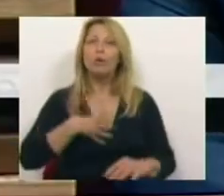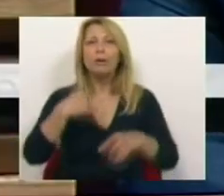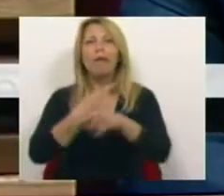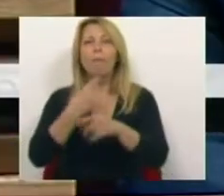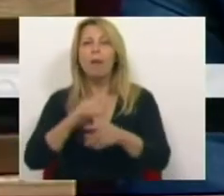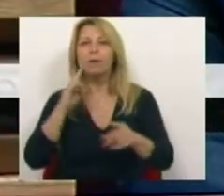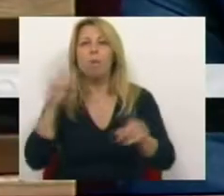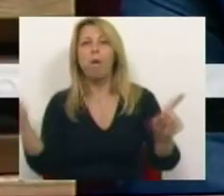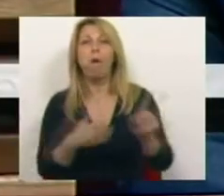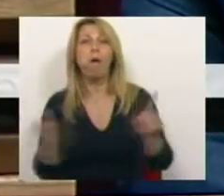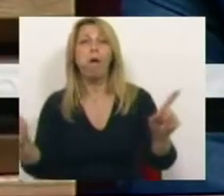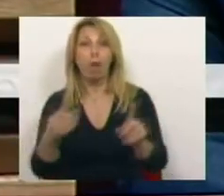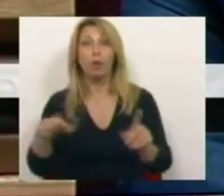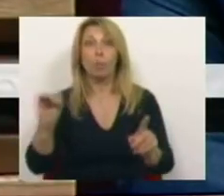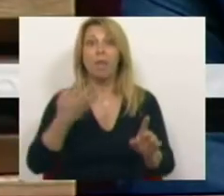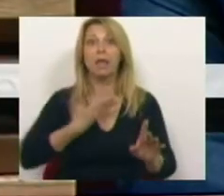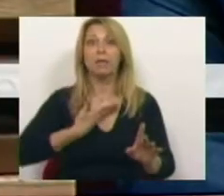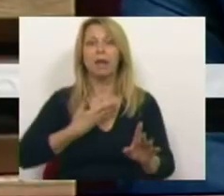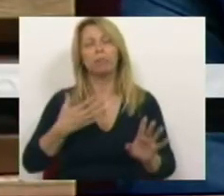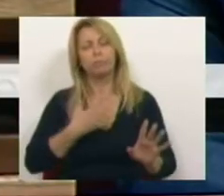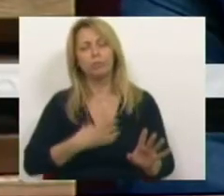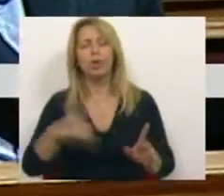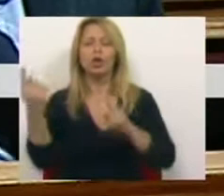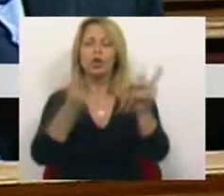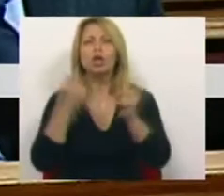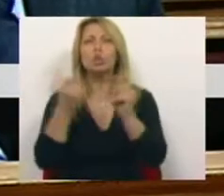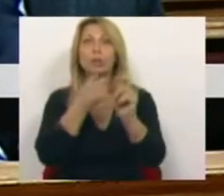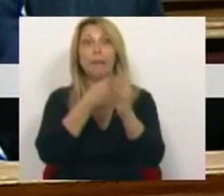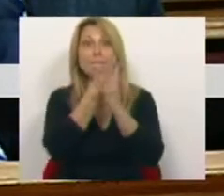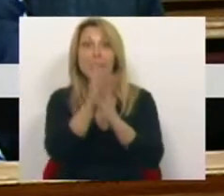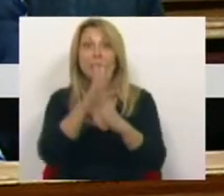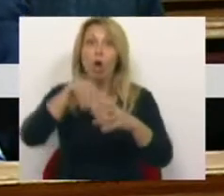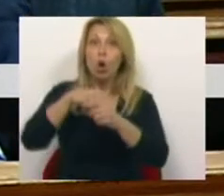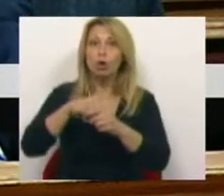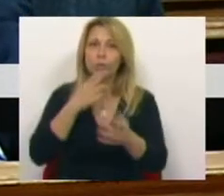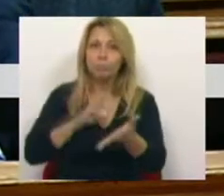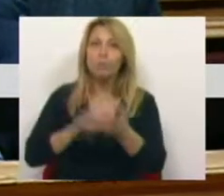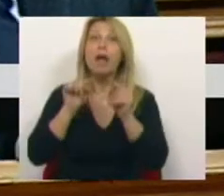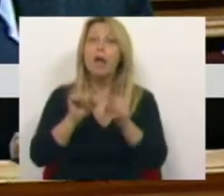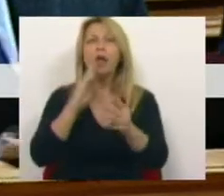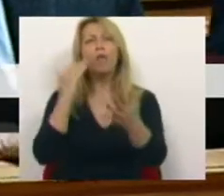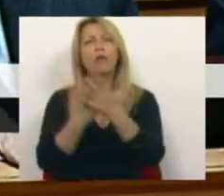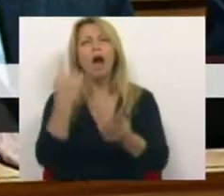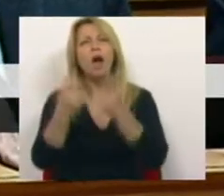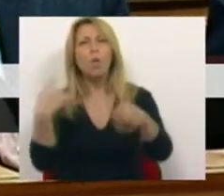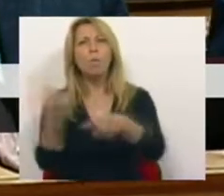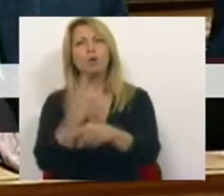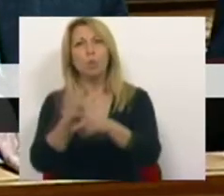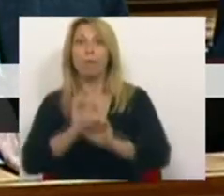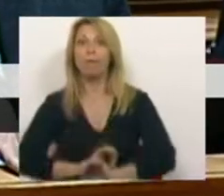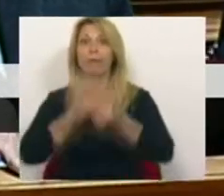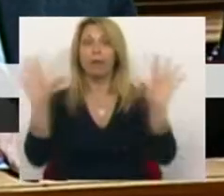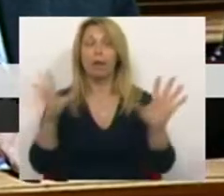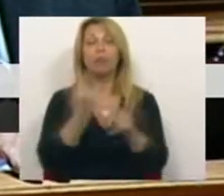do PSD, podermos discutir o conteúdo da medida em si. E aí é bom afastar alguns fantasmas. O primeiro é que a redução